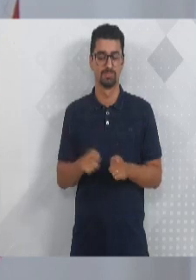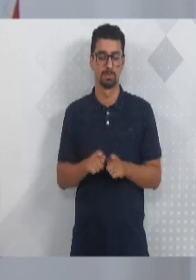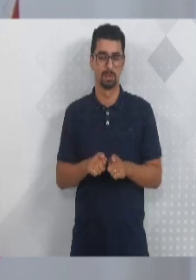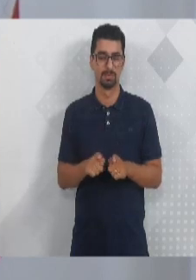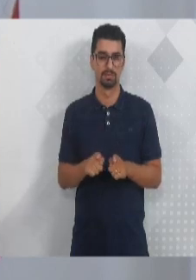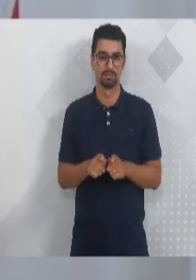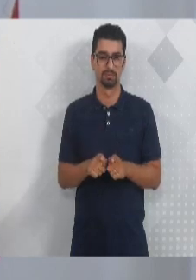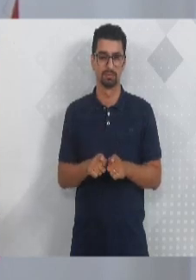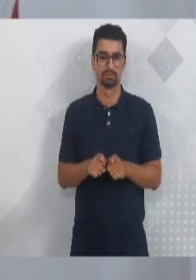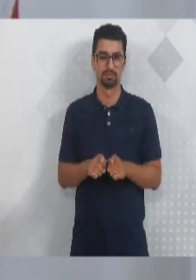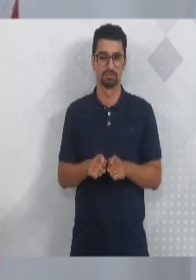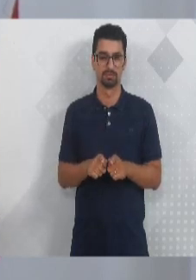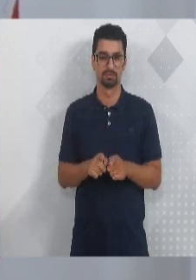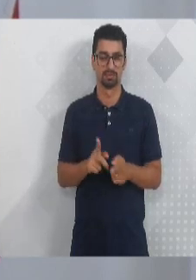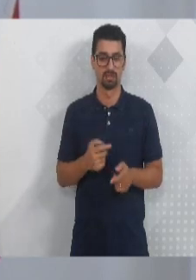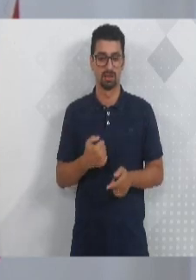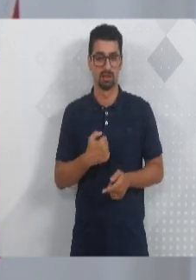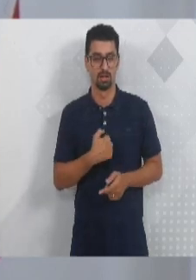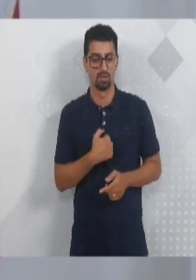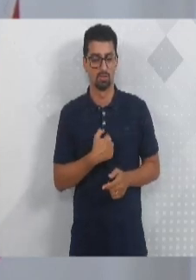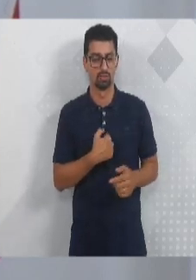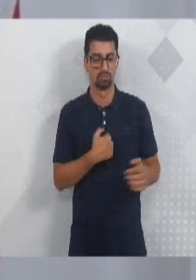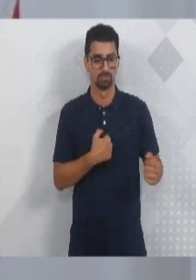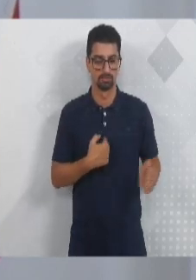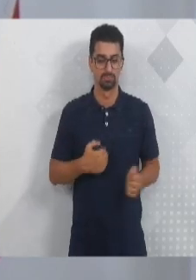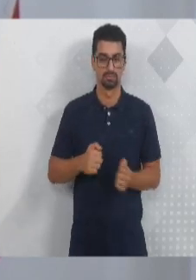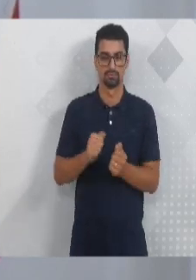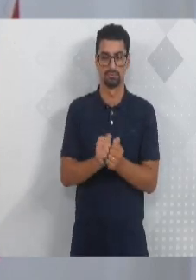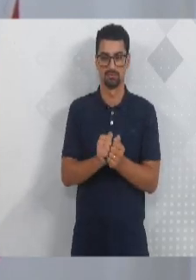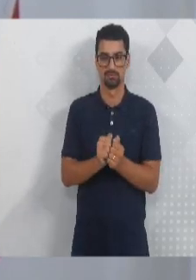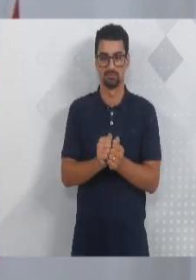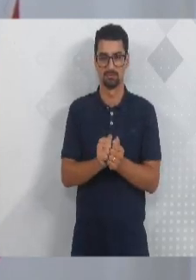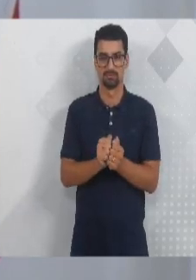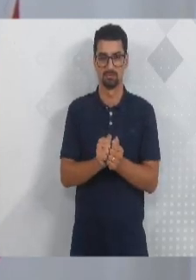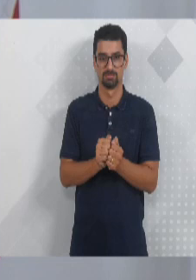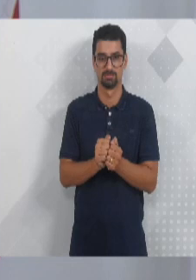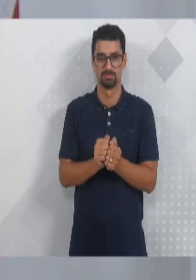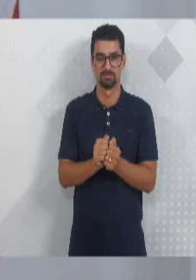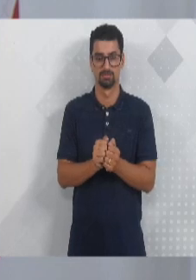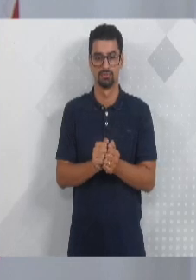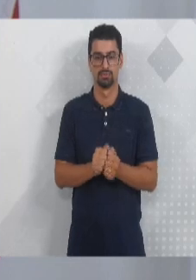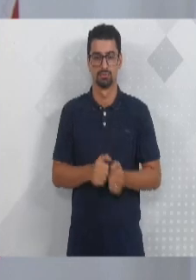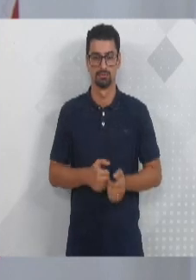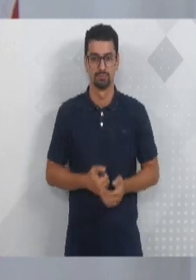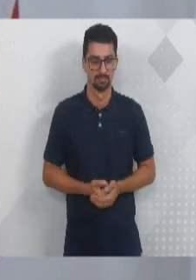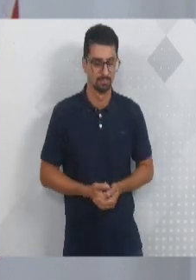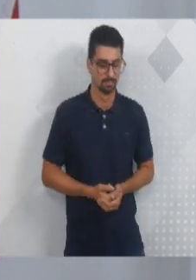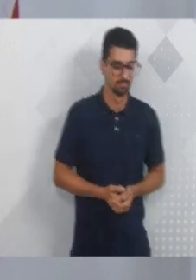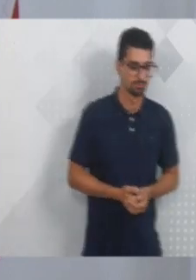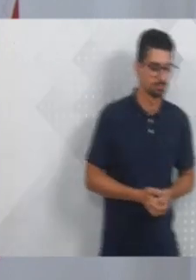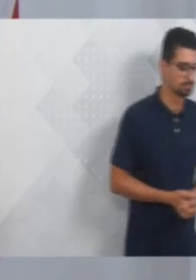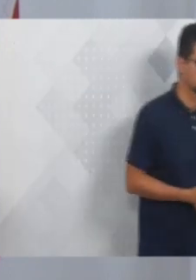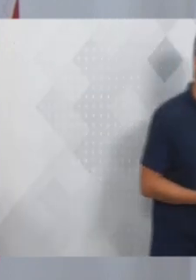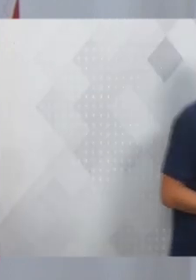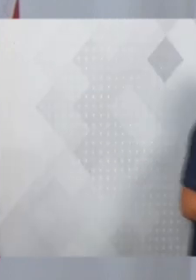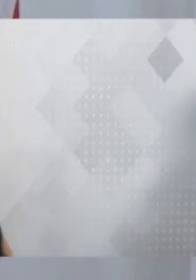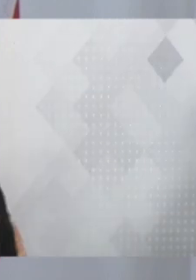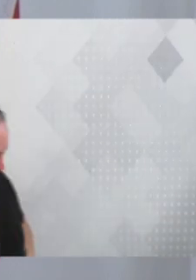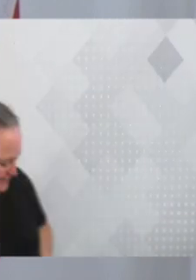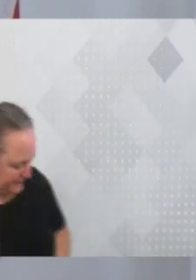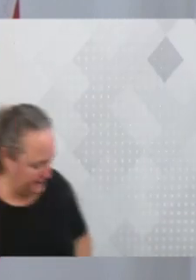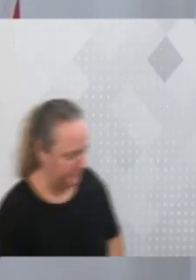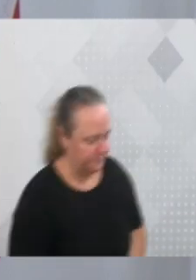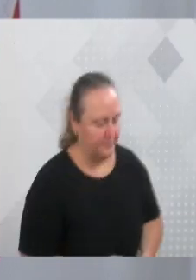que nós eu eu inclusive fui fui a Alemanha Fui